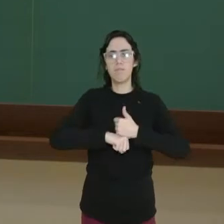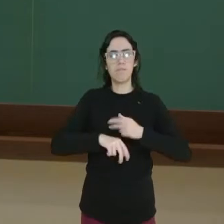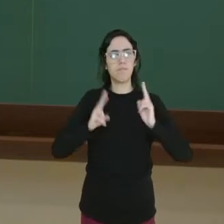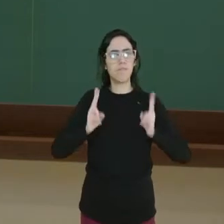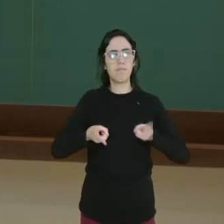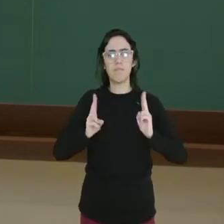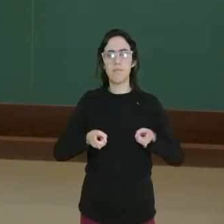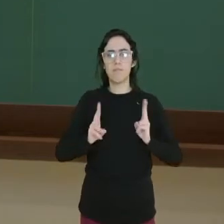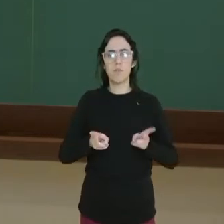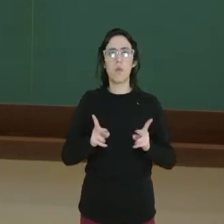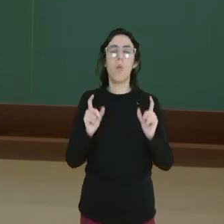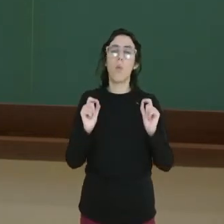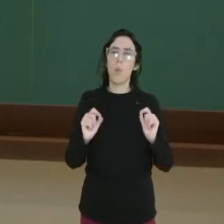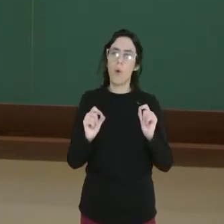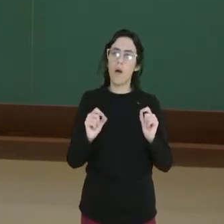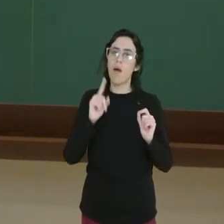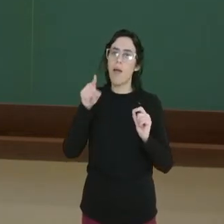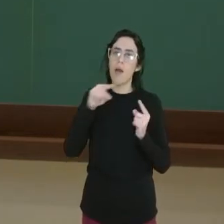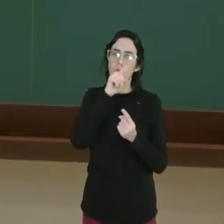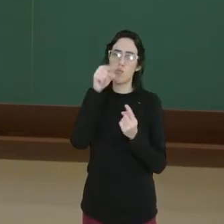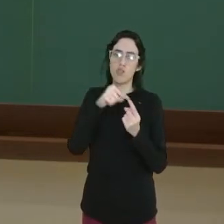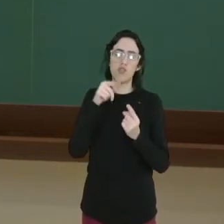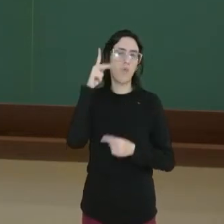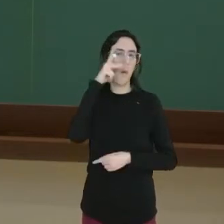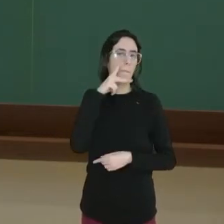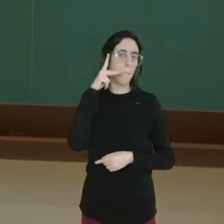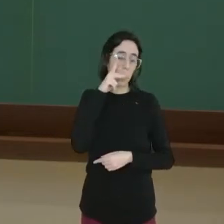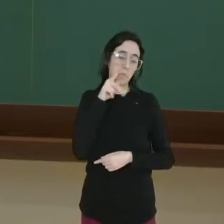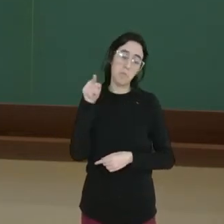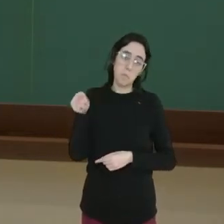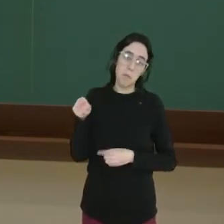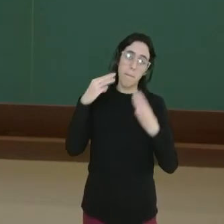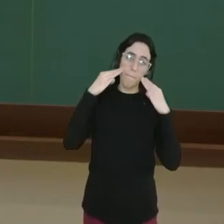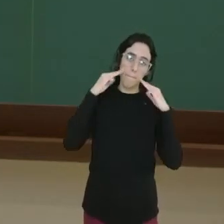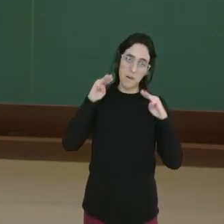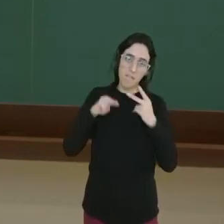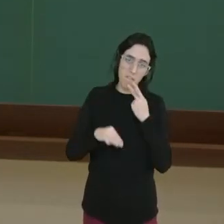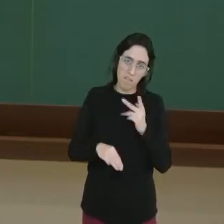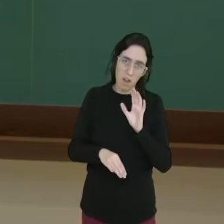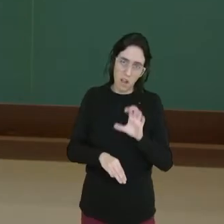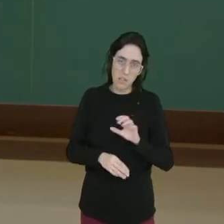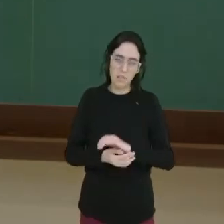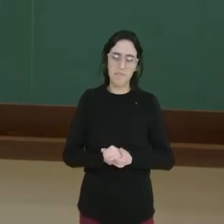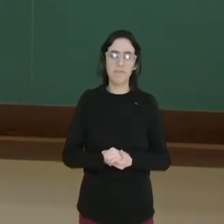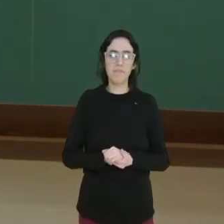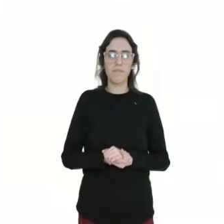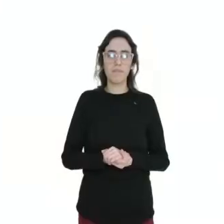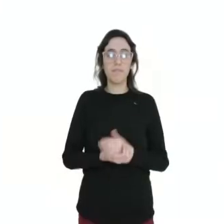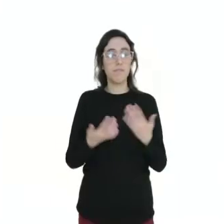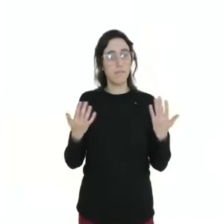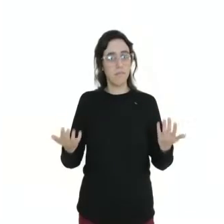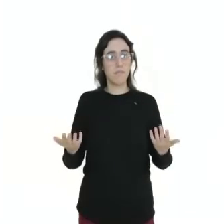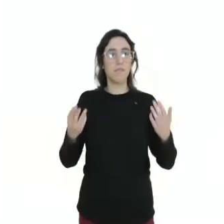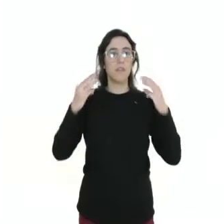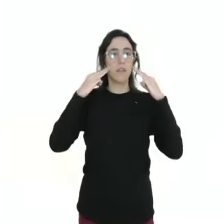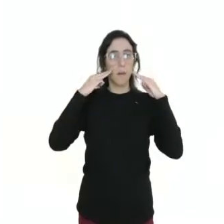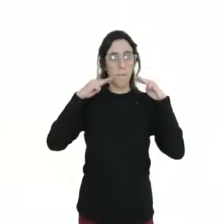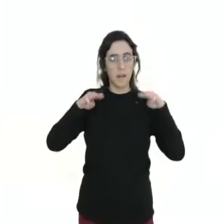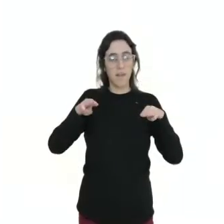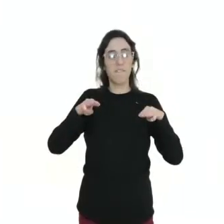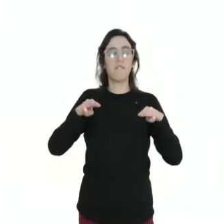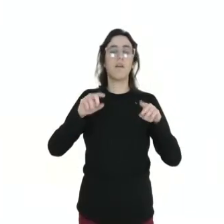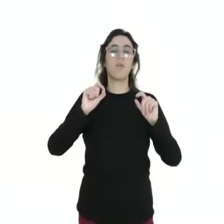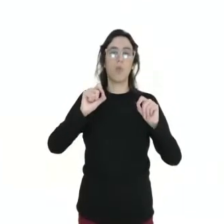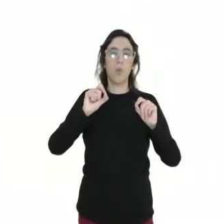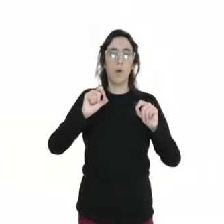a finalidade da política, de acordo com o Maquiavel. O Maquiavel, então, escreve